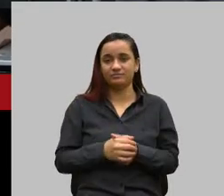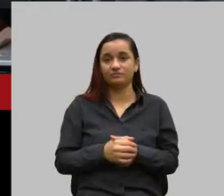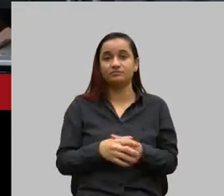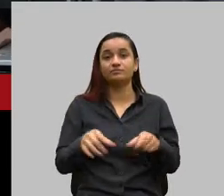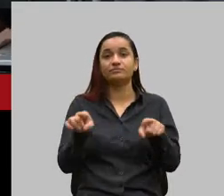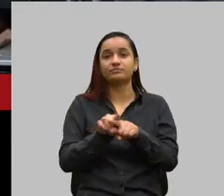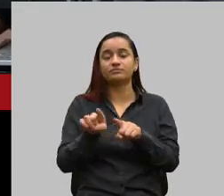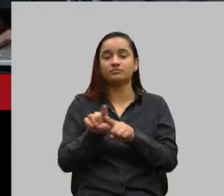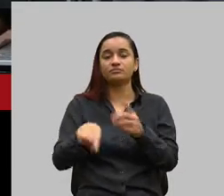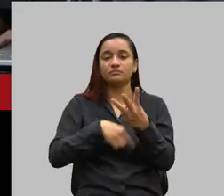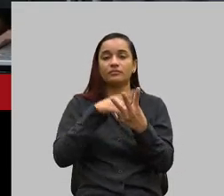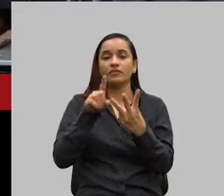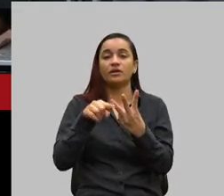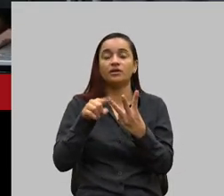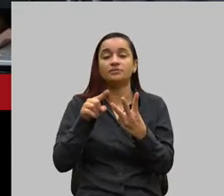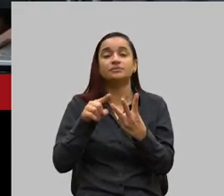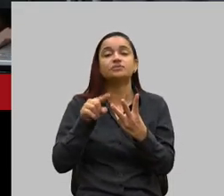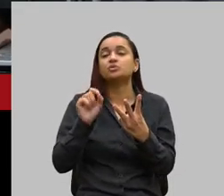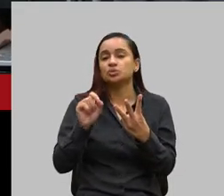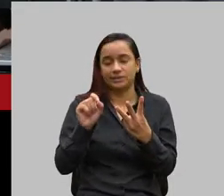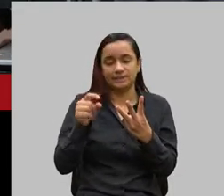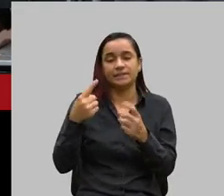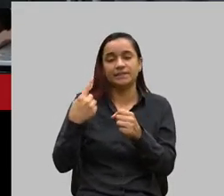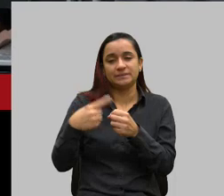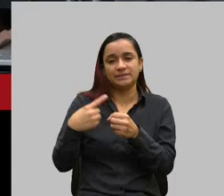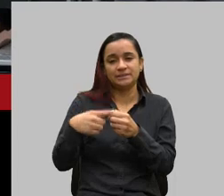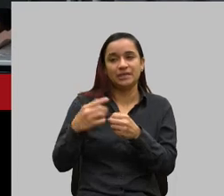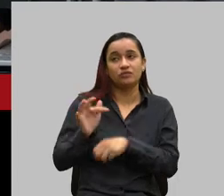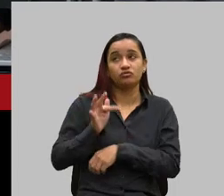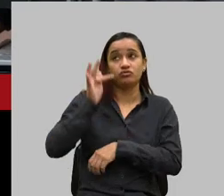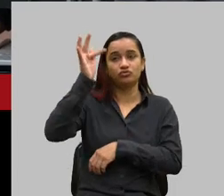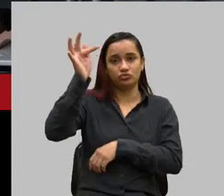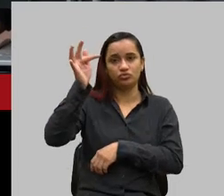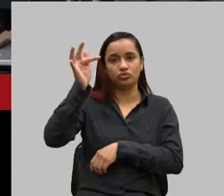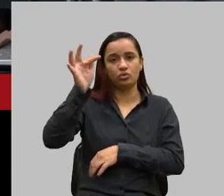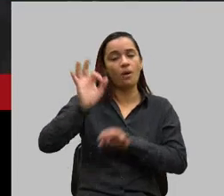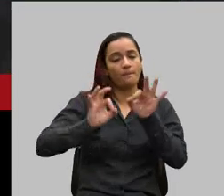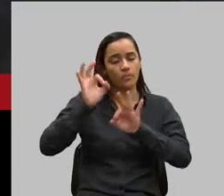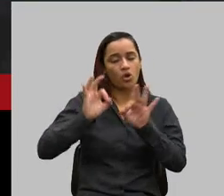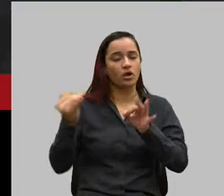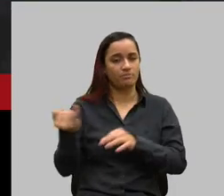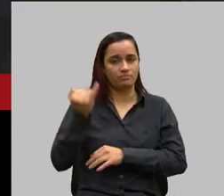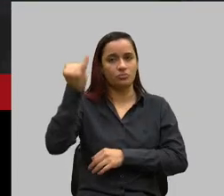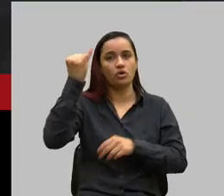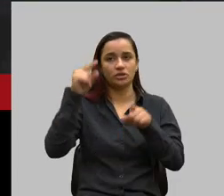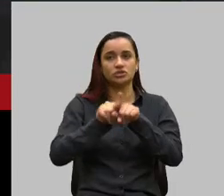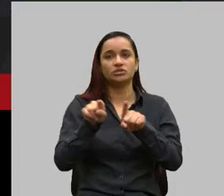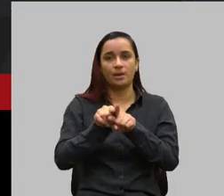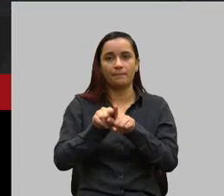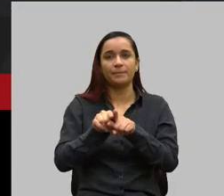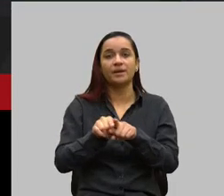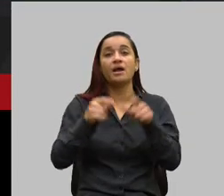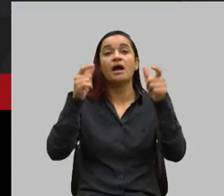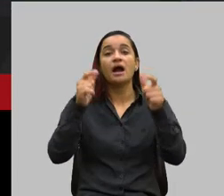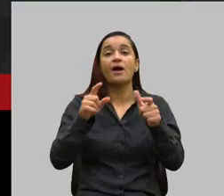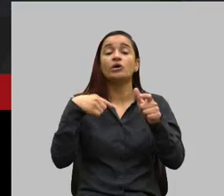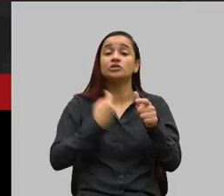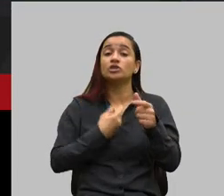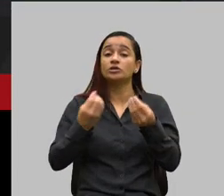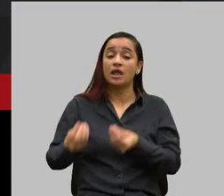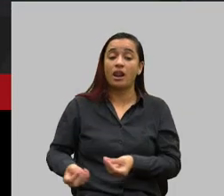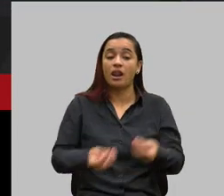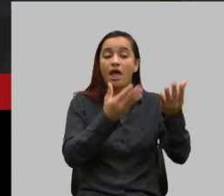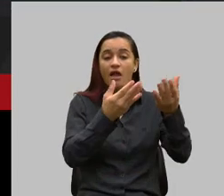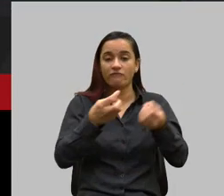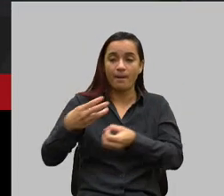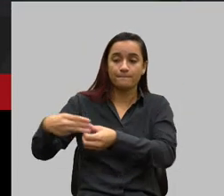importante em que a gente leva para os municípios um pacote de aplicações para que